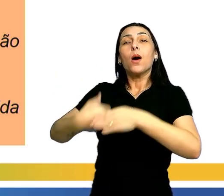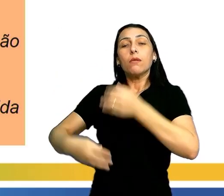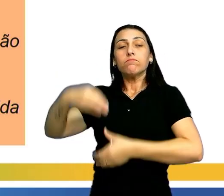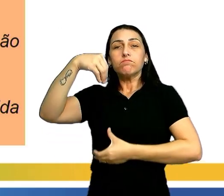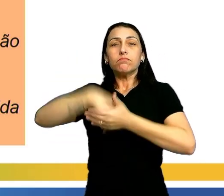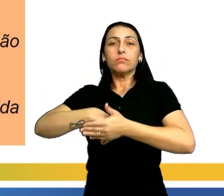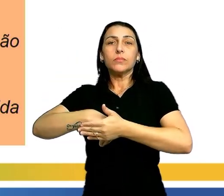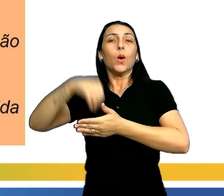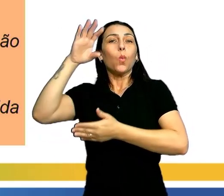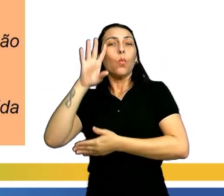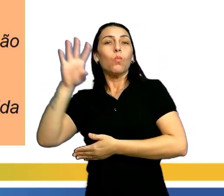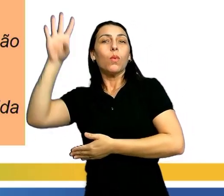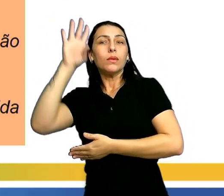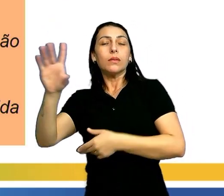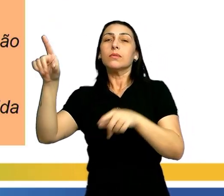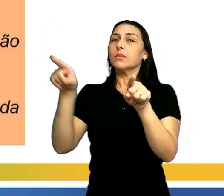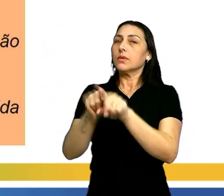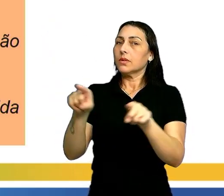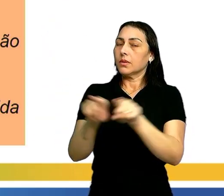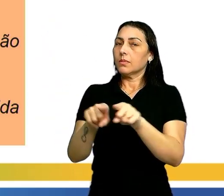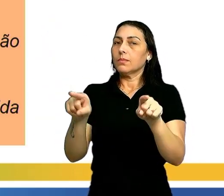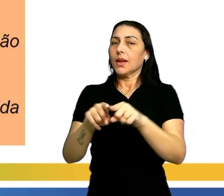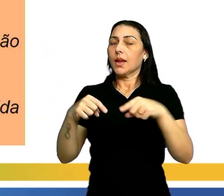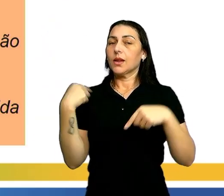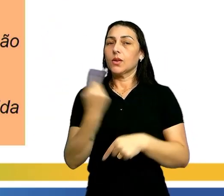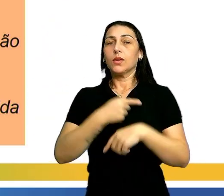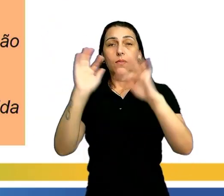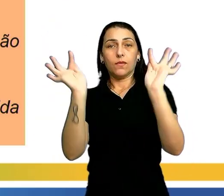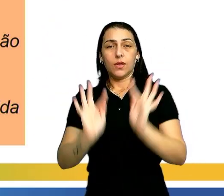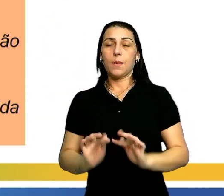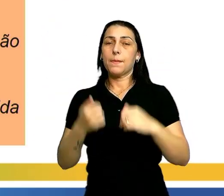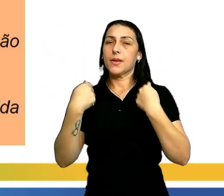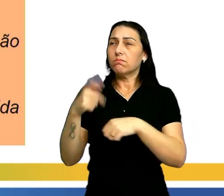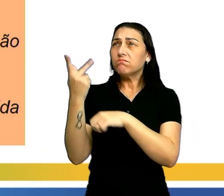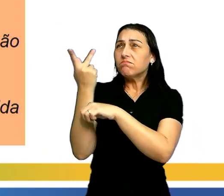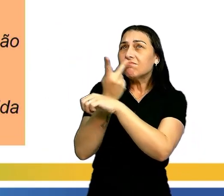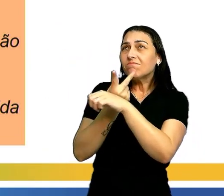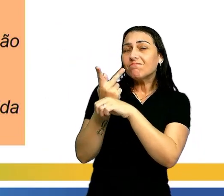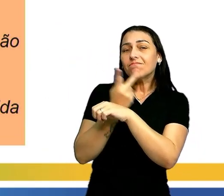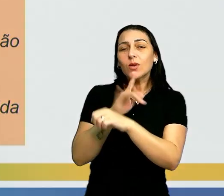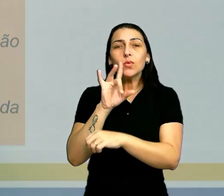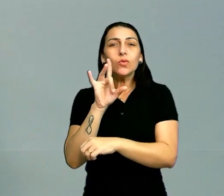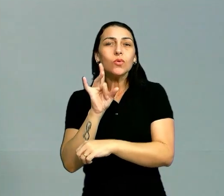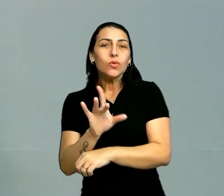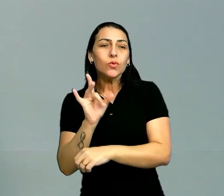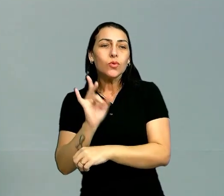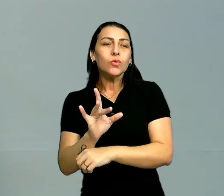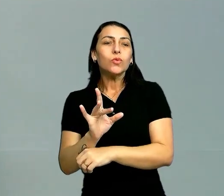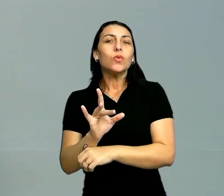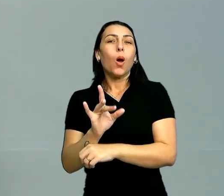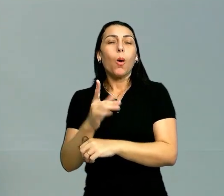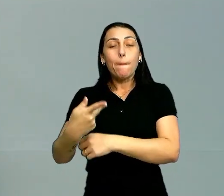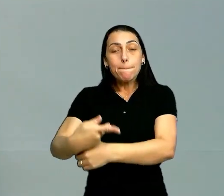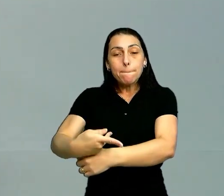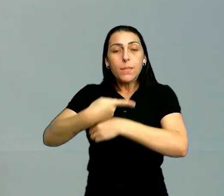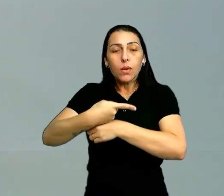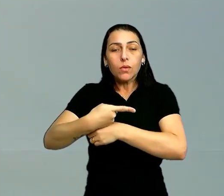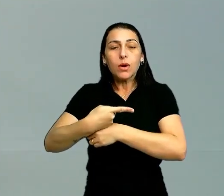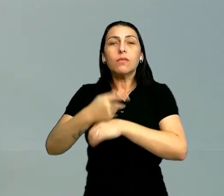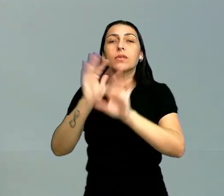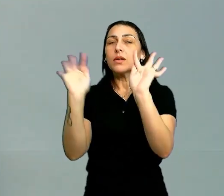uma alusão também ao fato de que a nossa felicidade ela deve ser buscada não apenas como os cínicos procuravam, que era